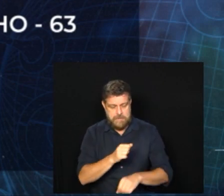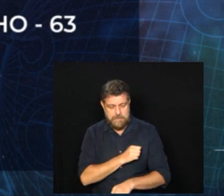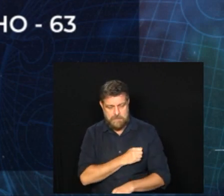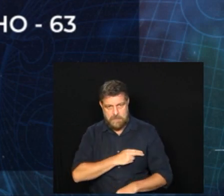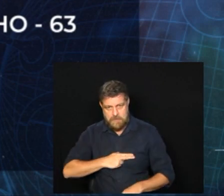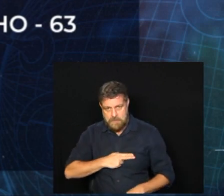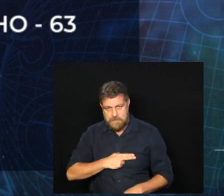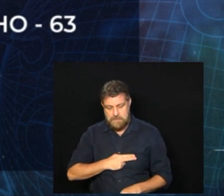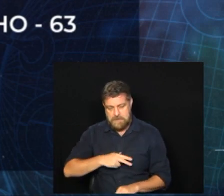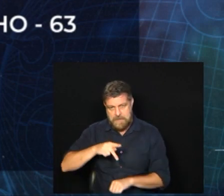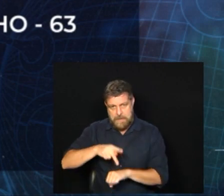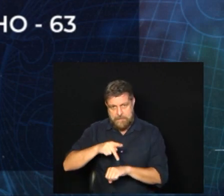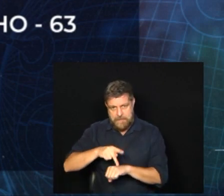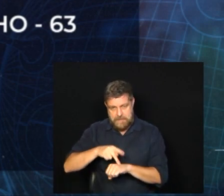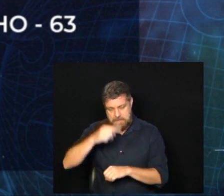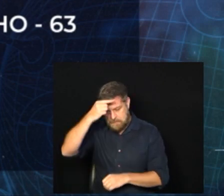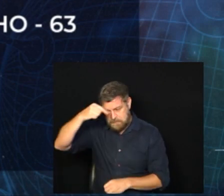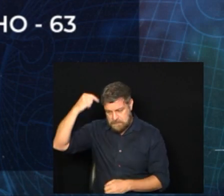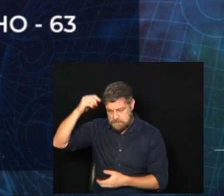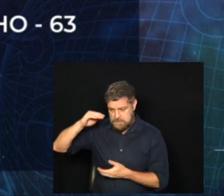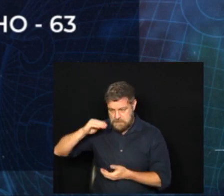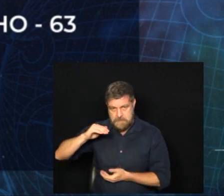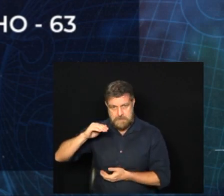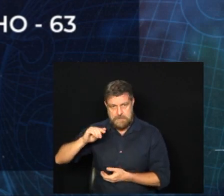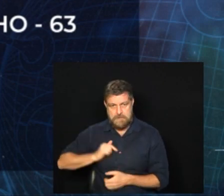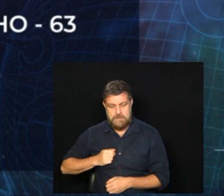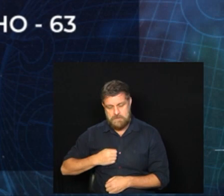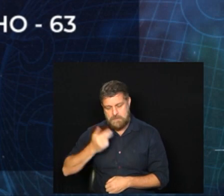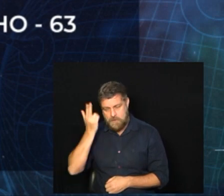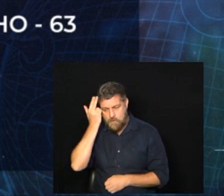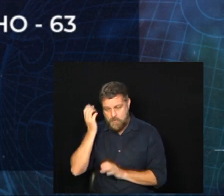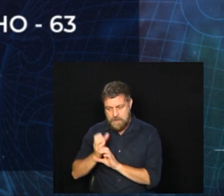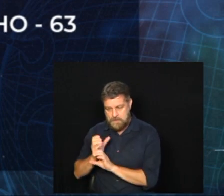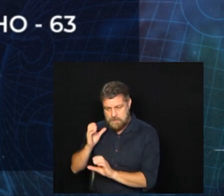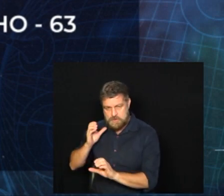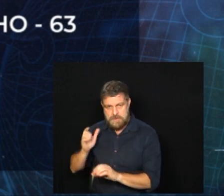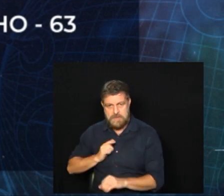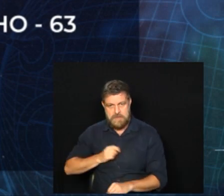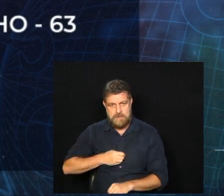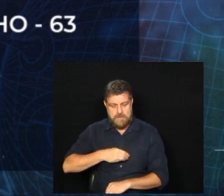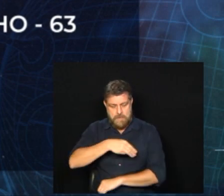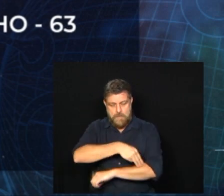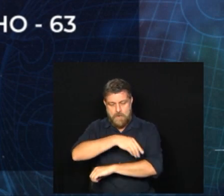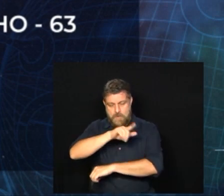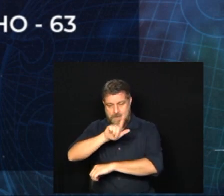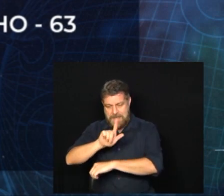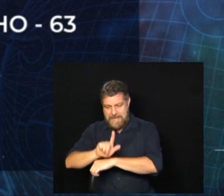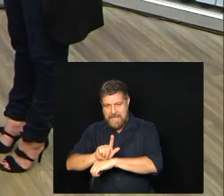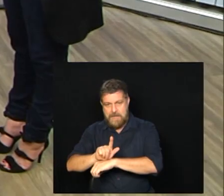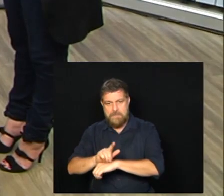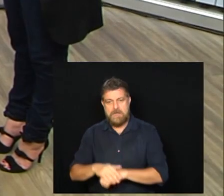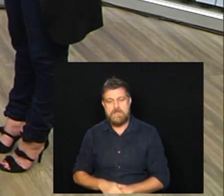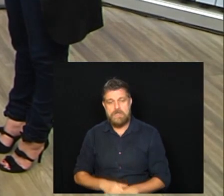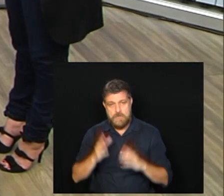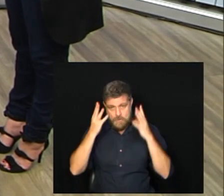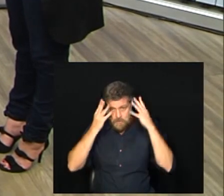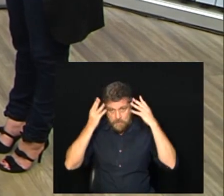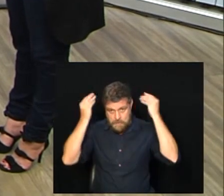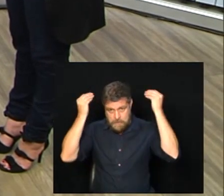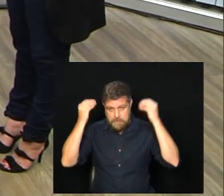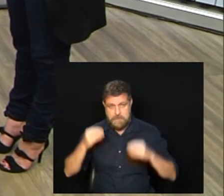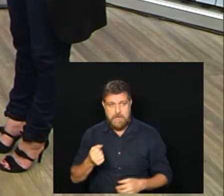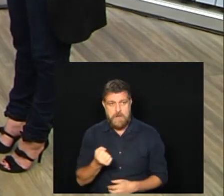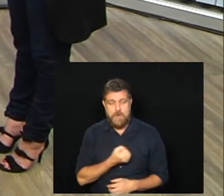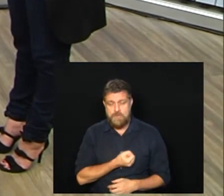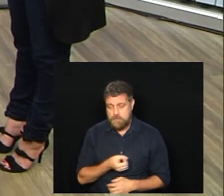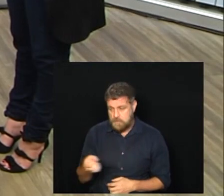Arthur Nogueira, Pedreira, Santo Antônio de Posse, Engenheiro, Coelho, Morungaba e Olambra. De acordo com esta última